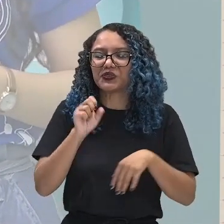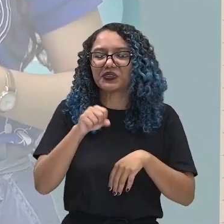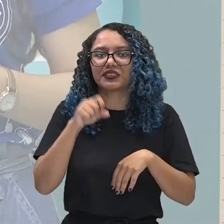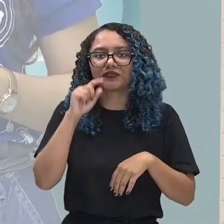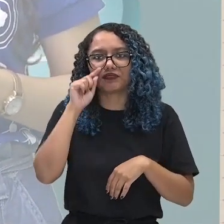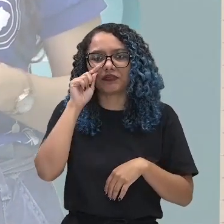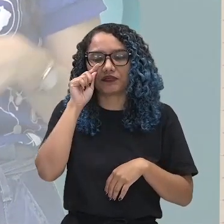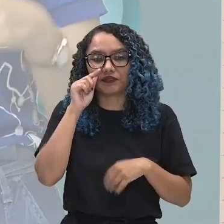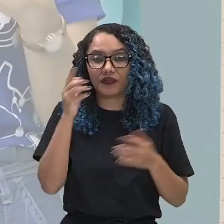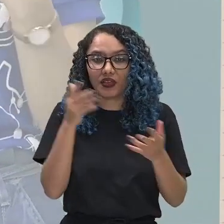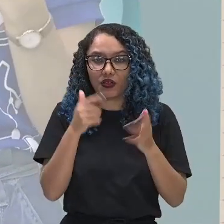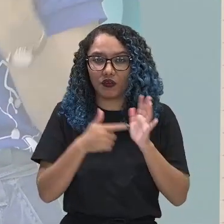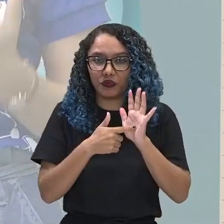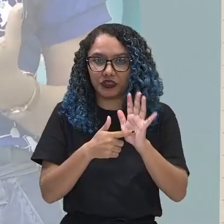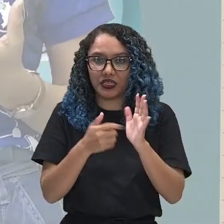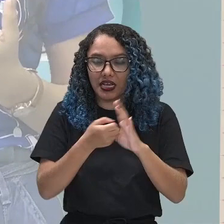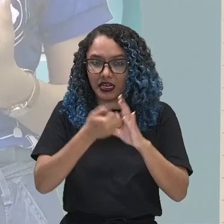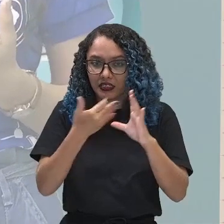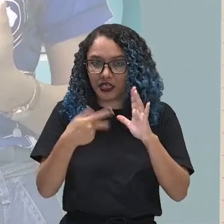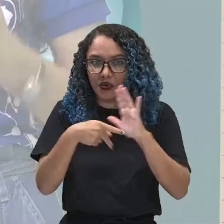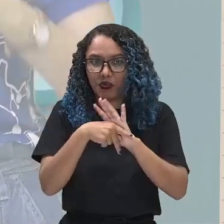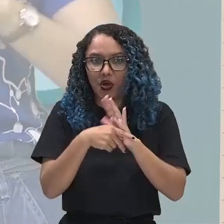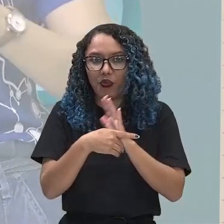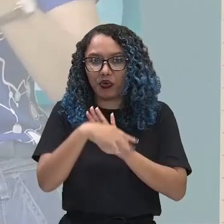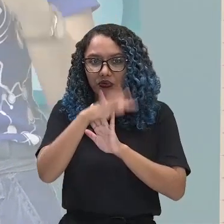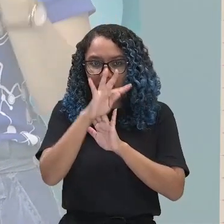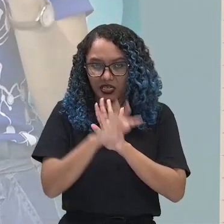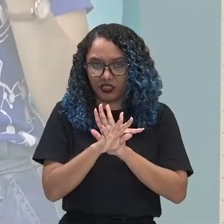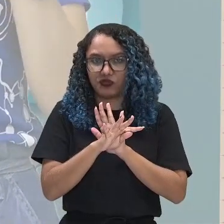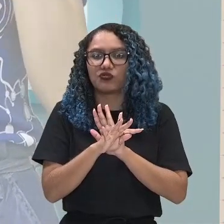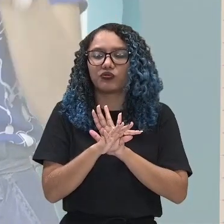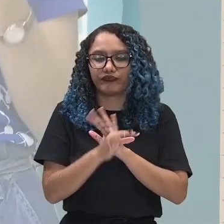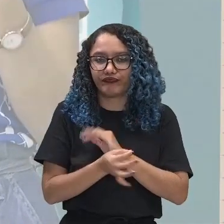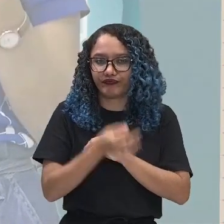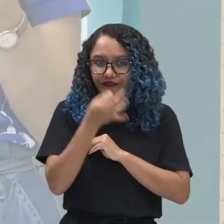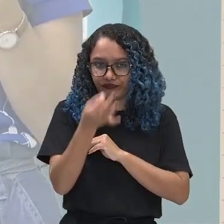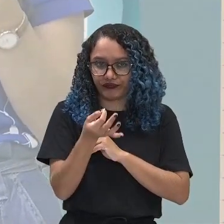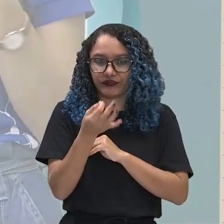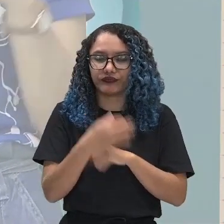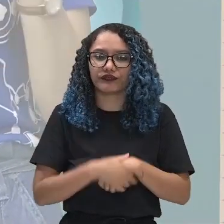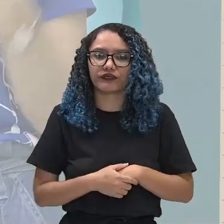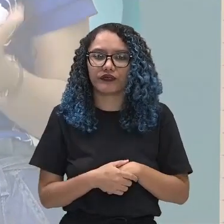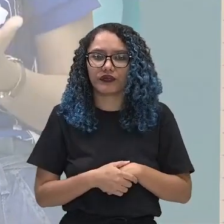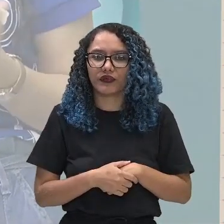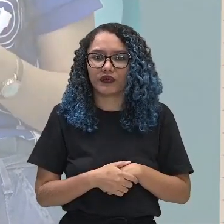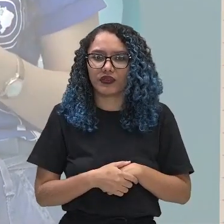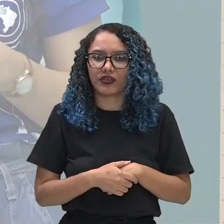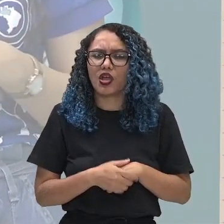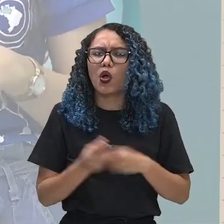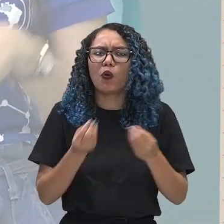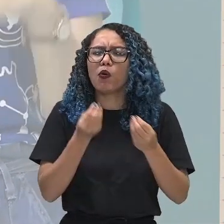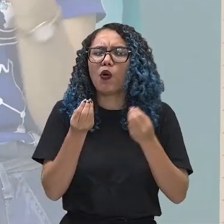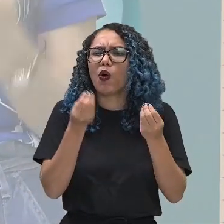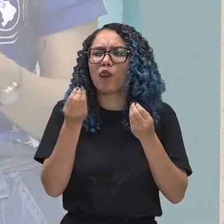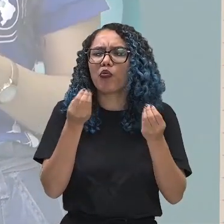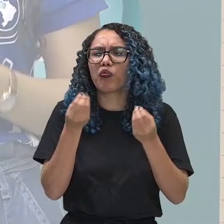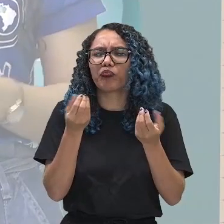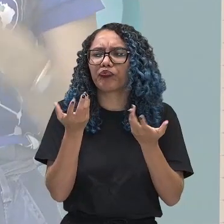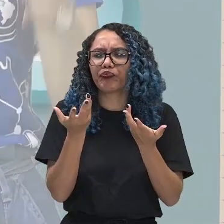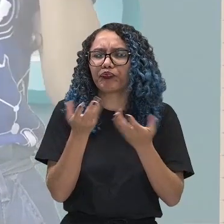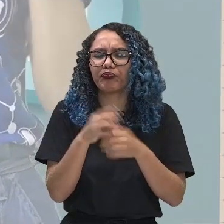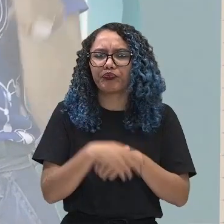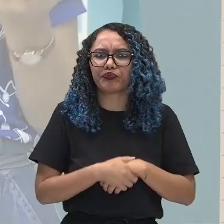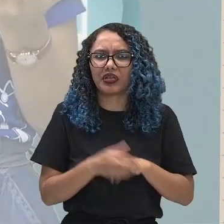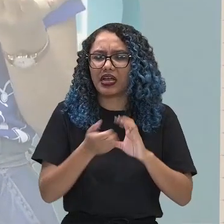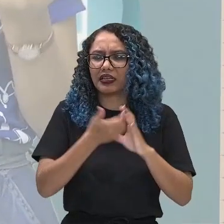entender as características dos textos argumentativos. Vocês vão ver como que essas características funcionam, tá bom? Então nós temos aí,